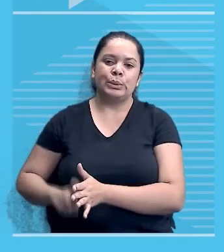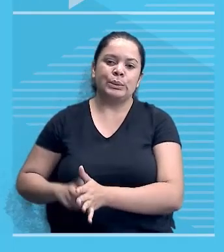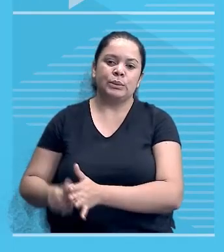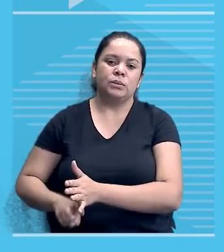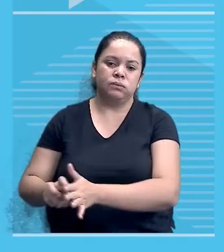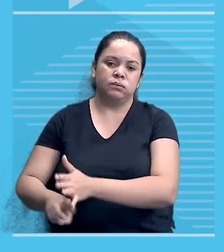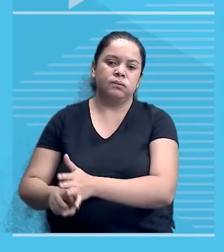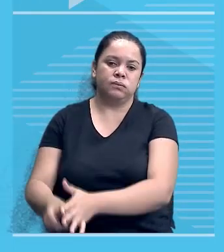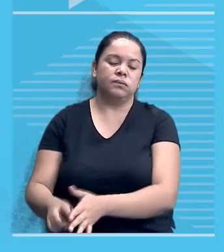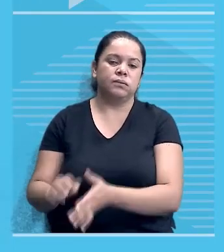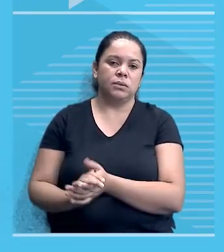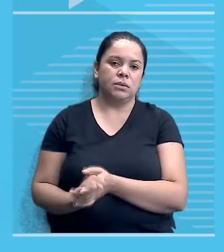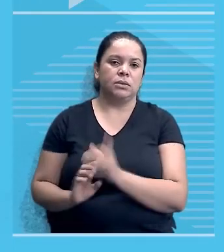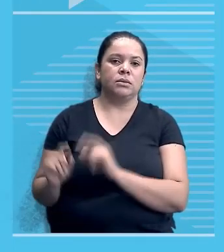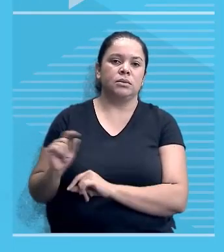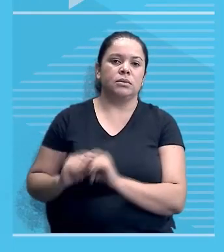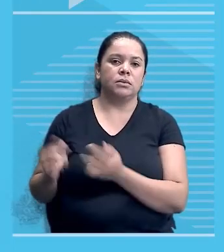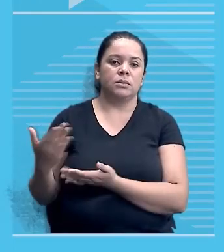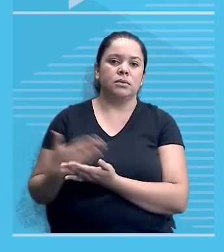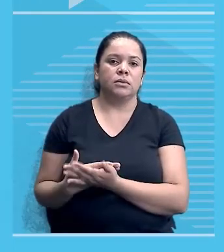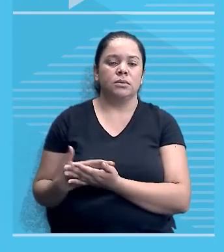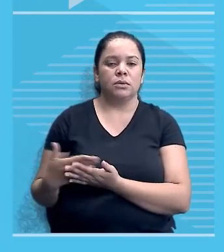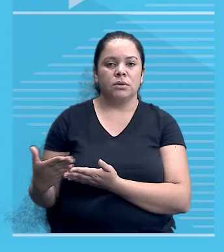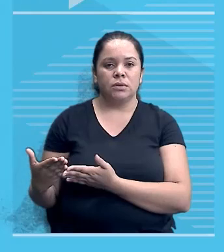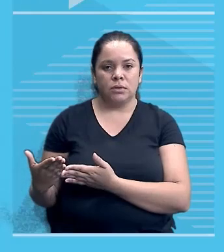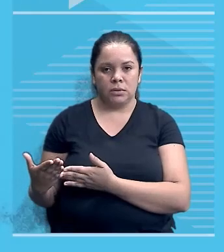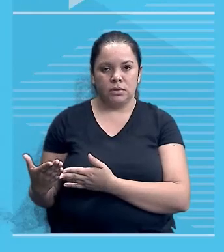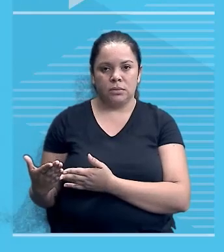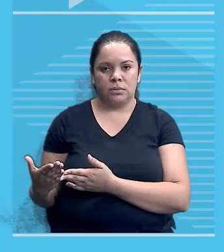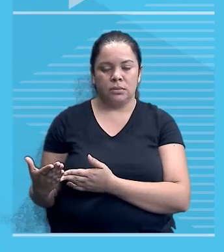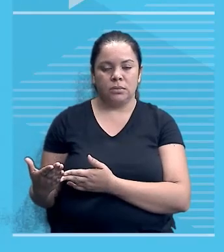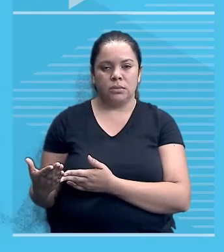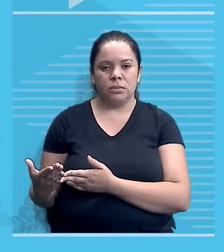o trabalho que antes essas pessoas faziam